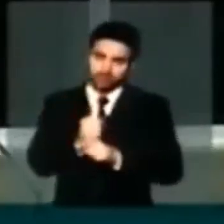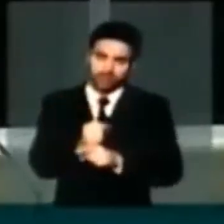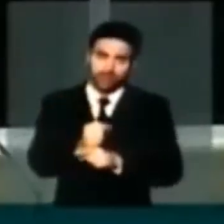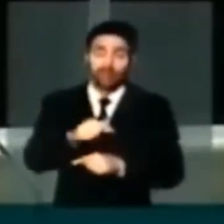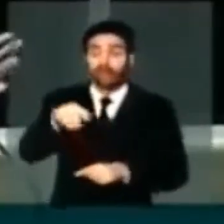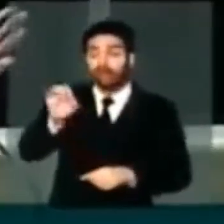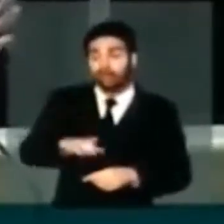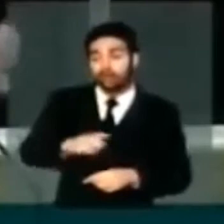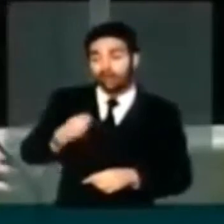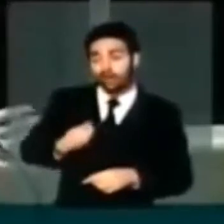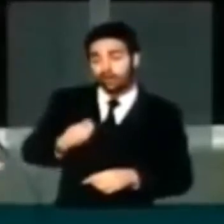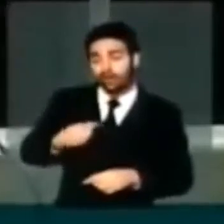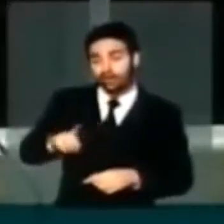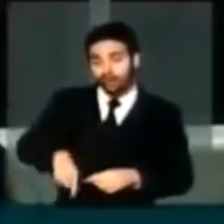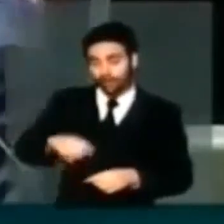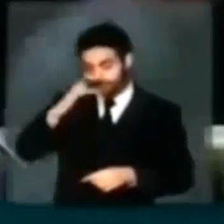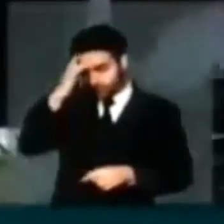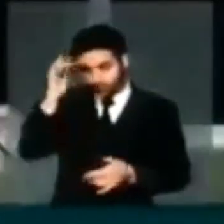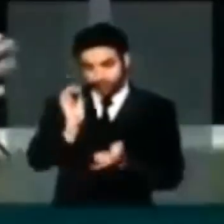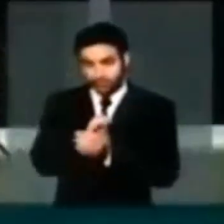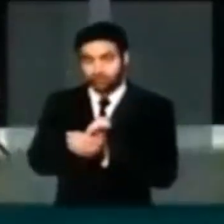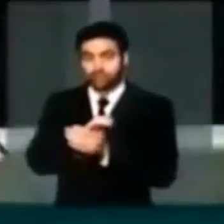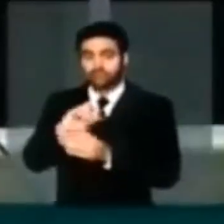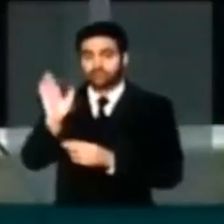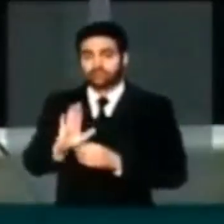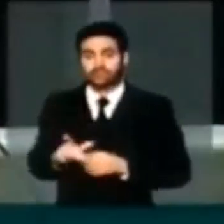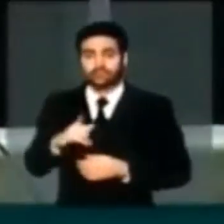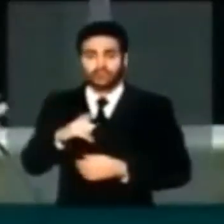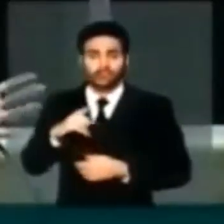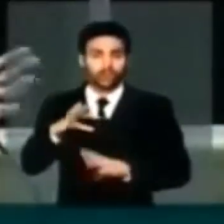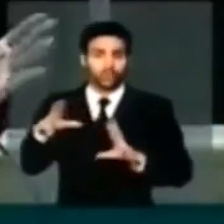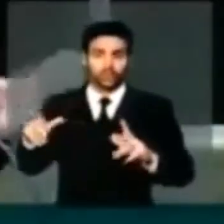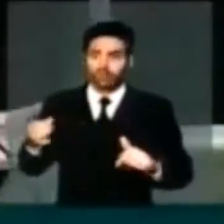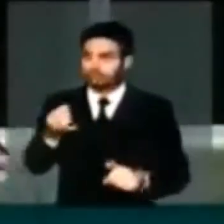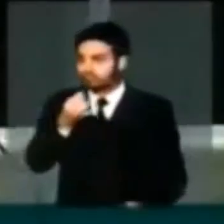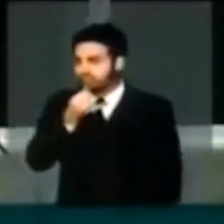estavam lá, acima de tudo, eram brasileiros, que estavam desencantados e sem esperança.